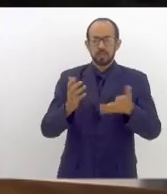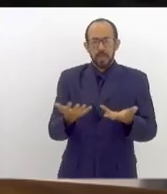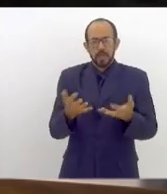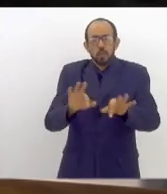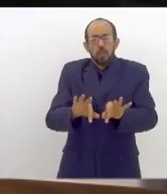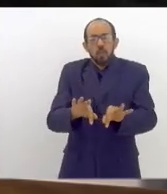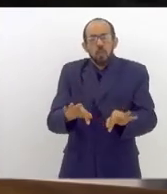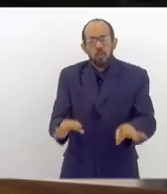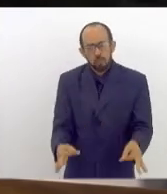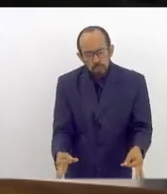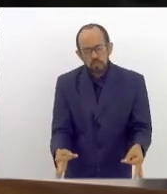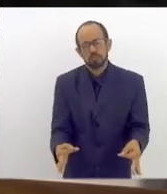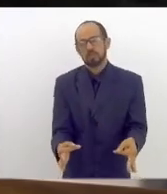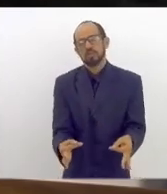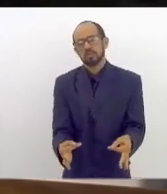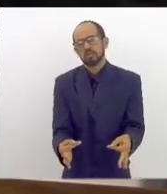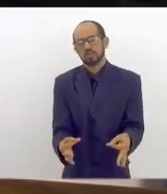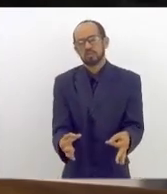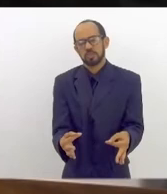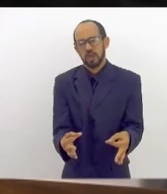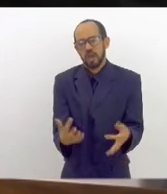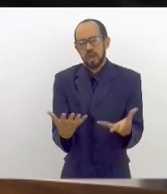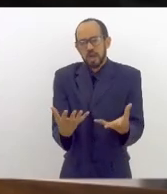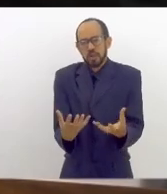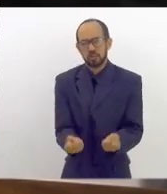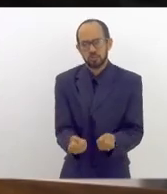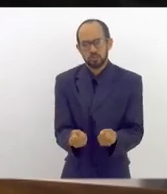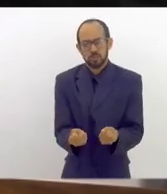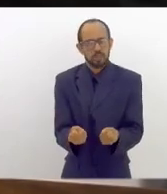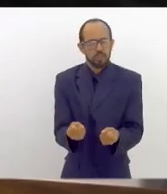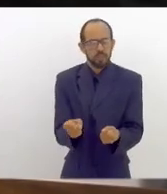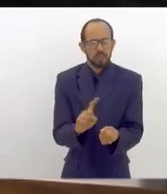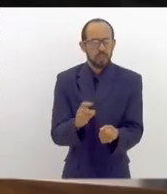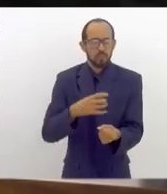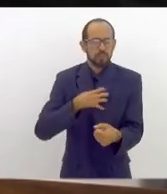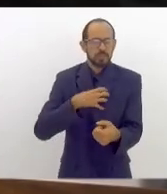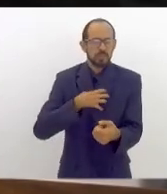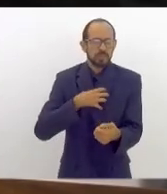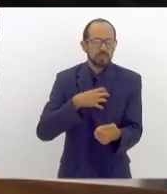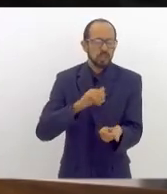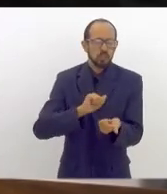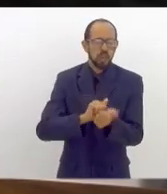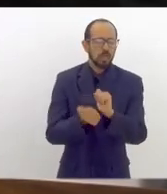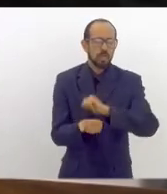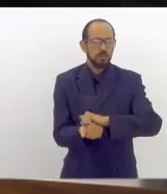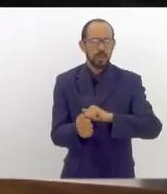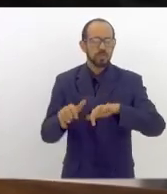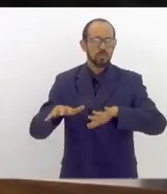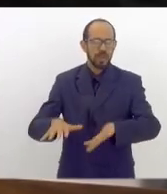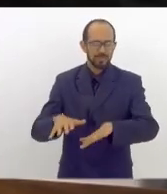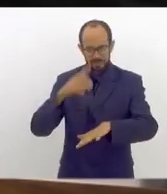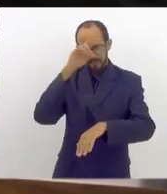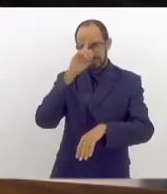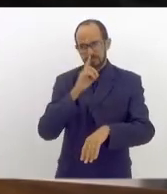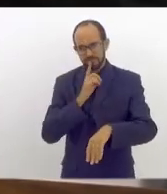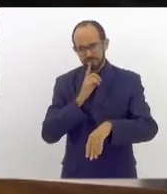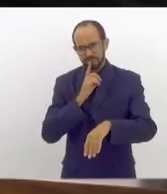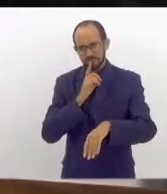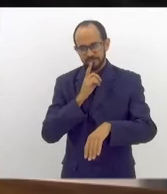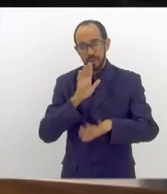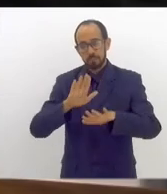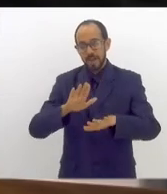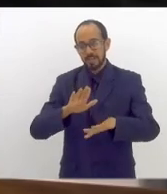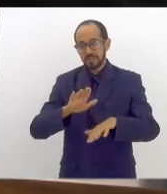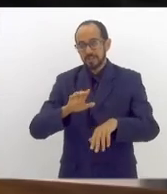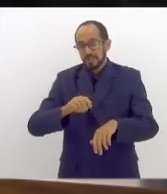admitir que não me vejo enquadrado nesse perfil e assim em duvidosamente não